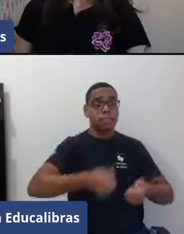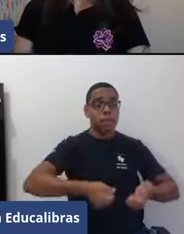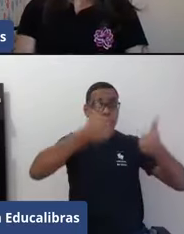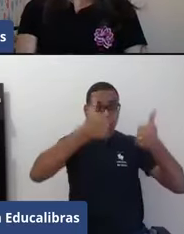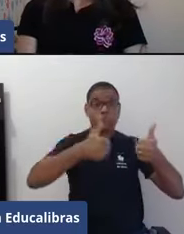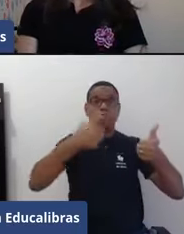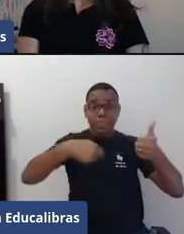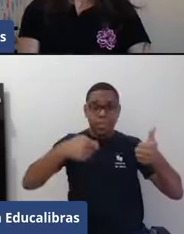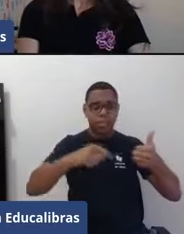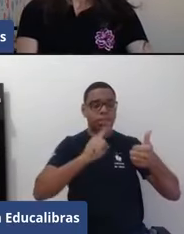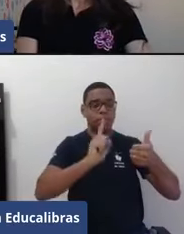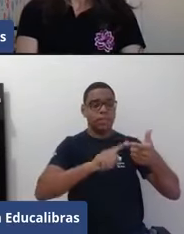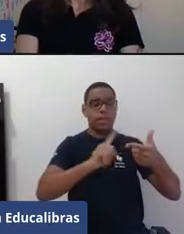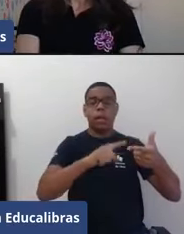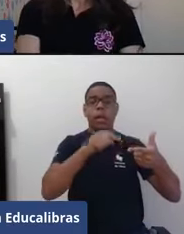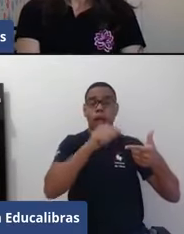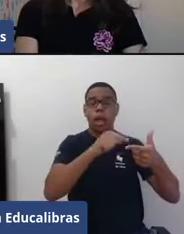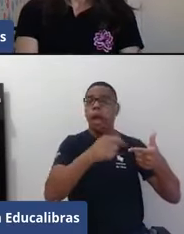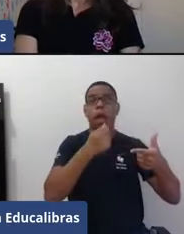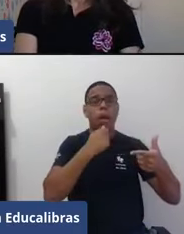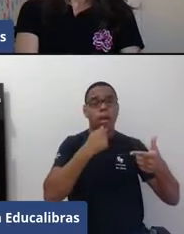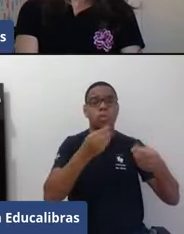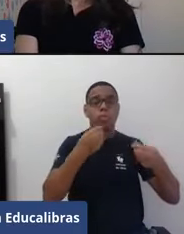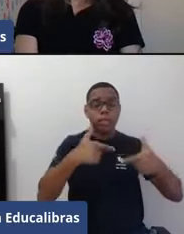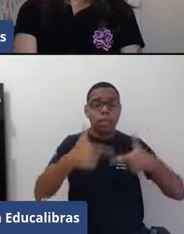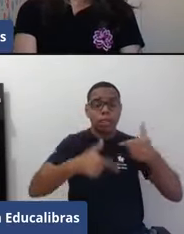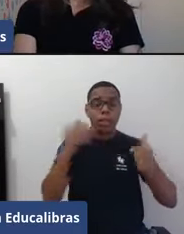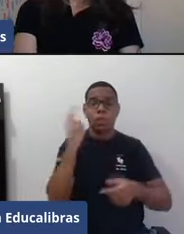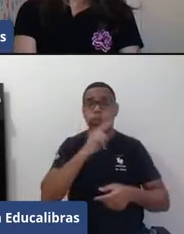são urgentes, que a gente precisa trabalhar?